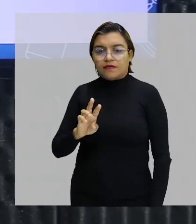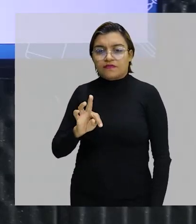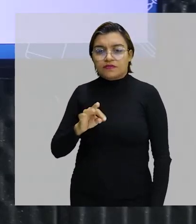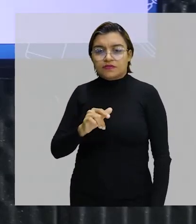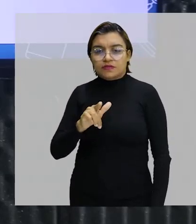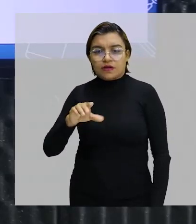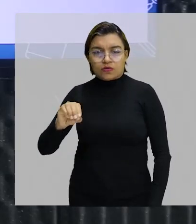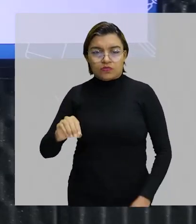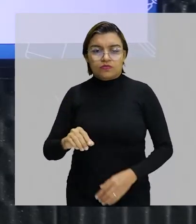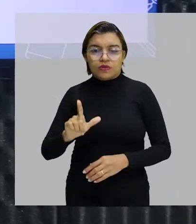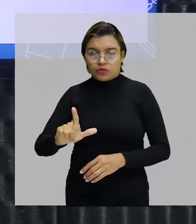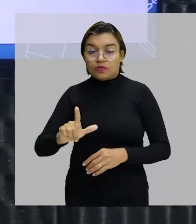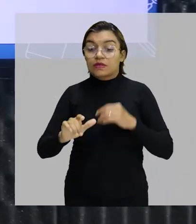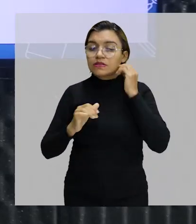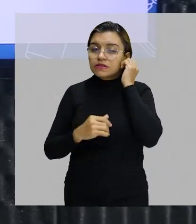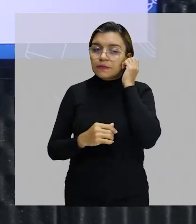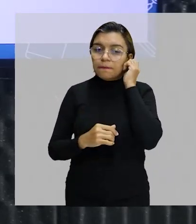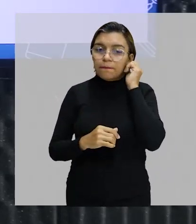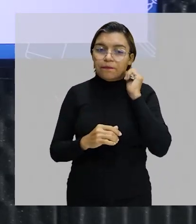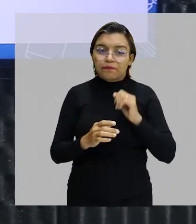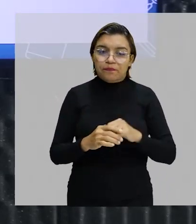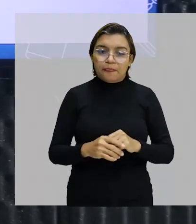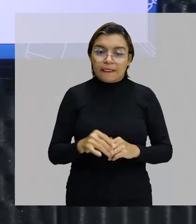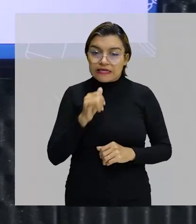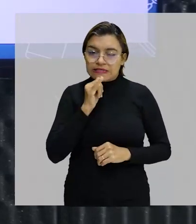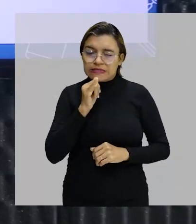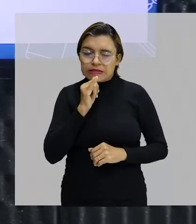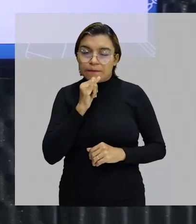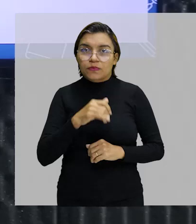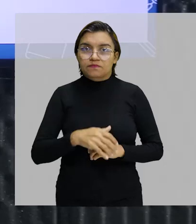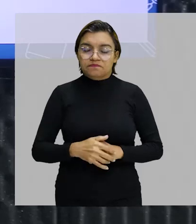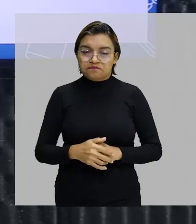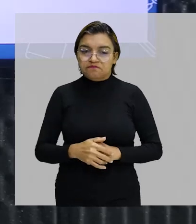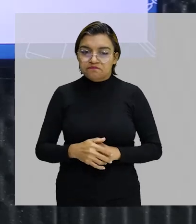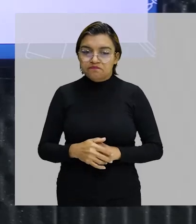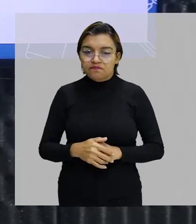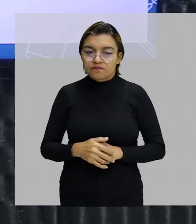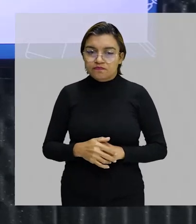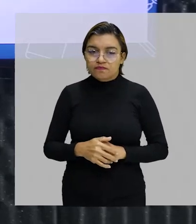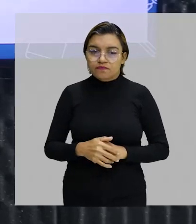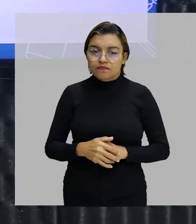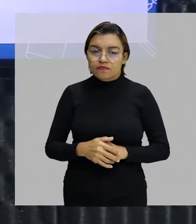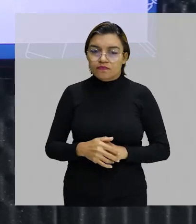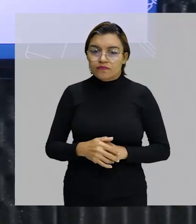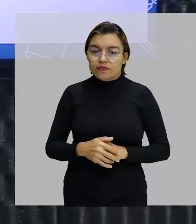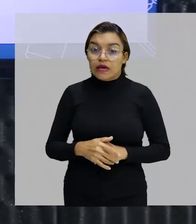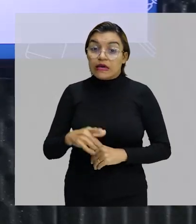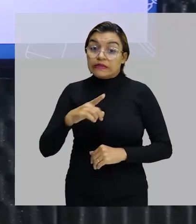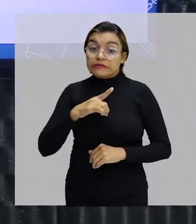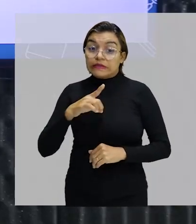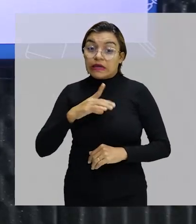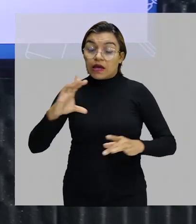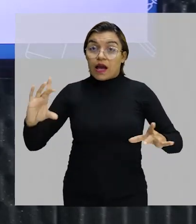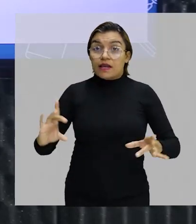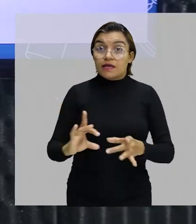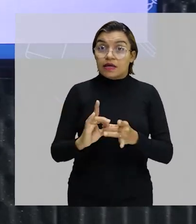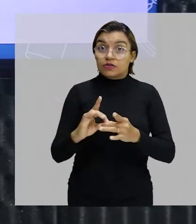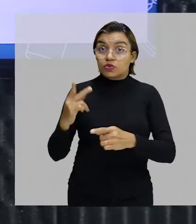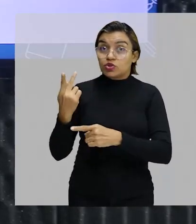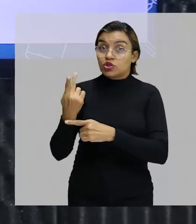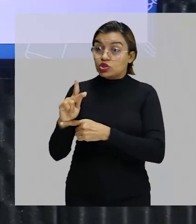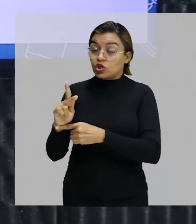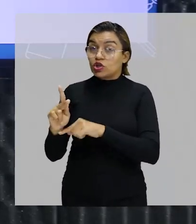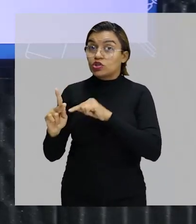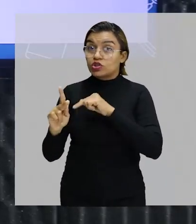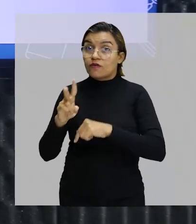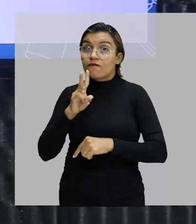elas atraem-se em todas as direções, por meio das ligações de hidrogênio, né? Que são forças